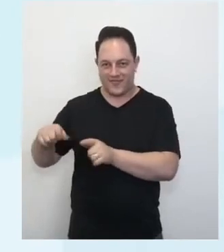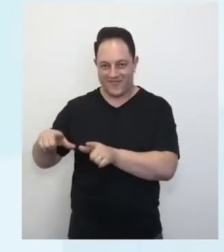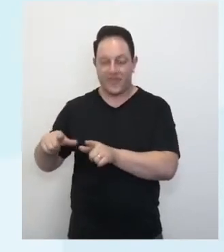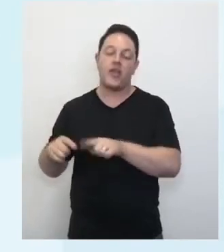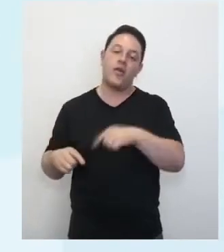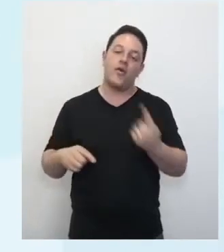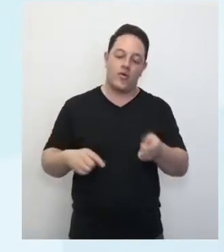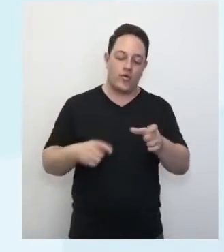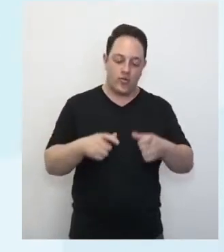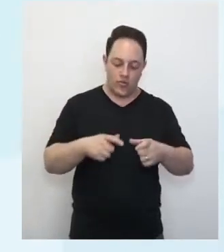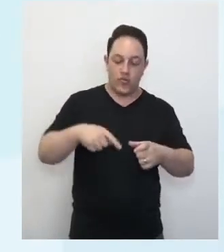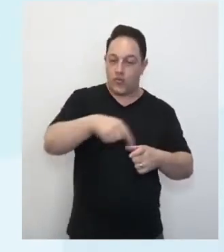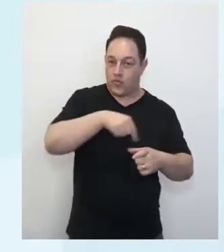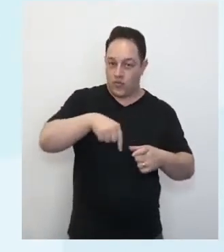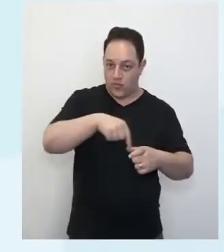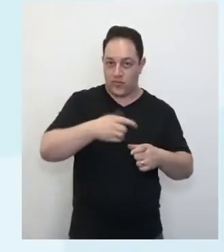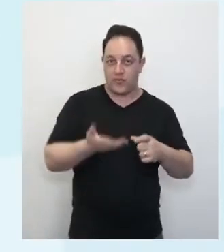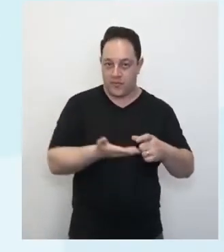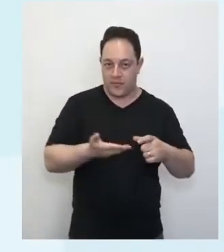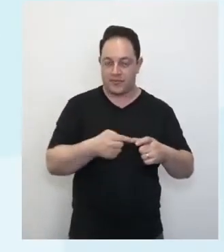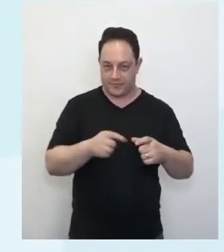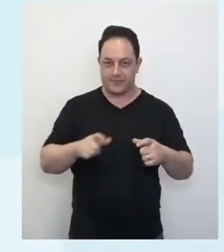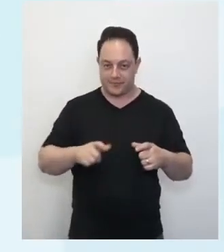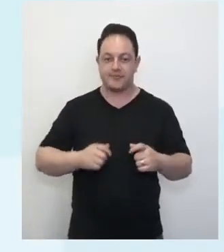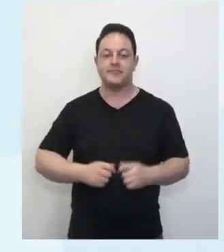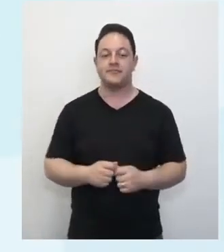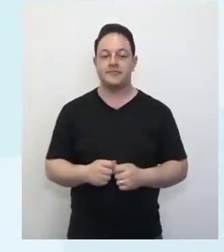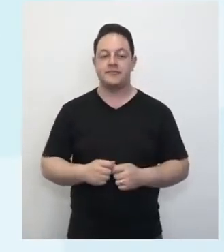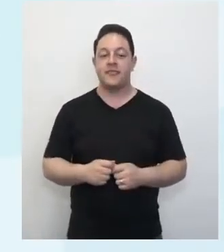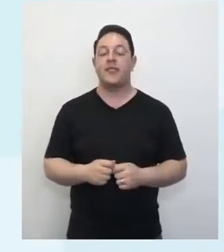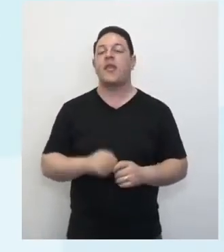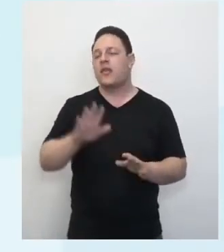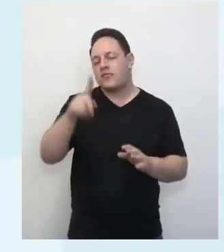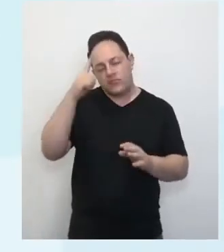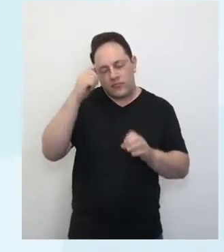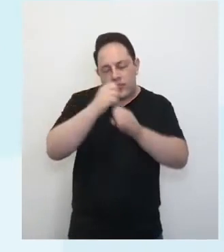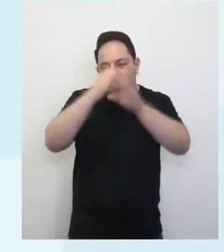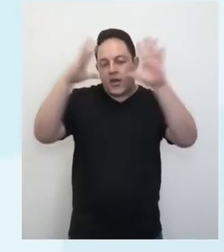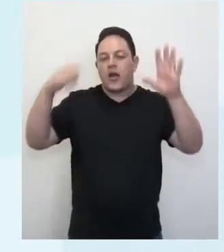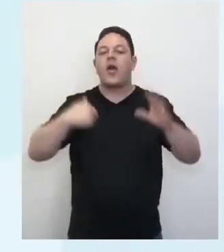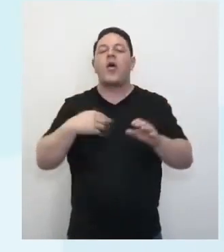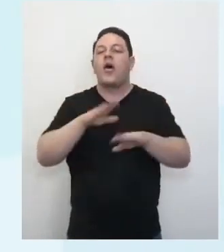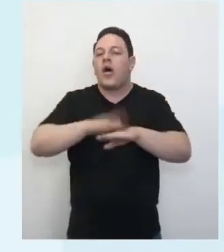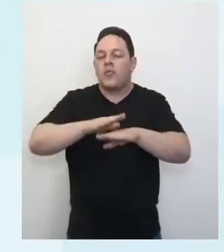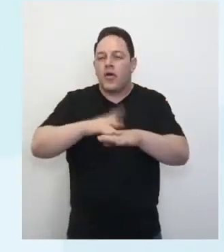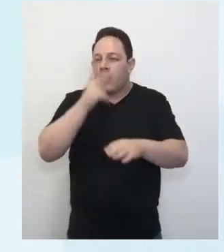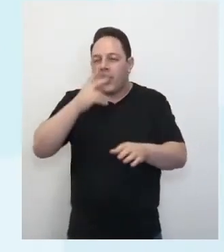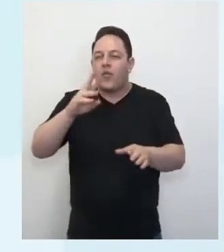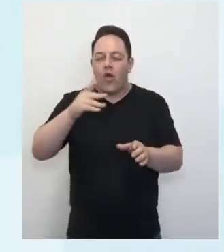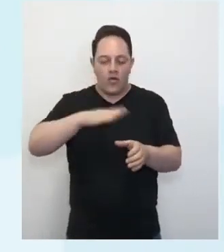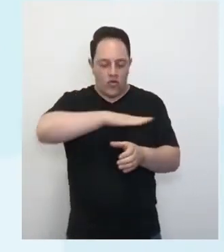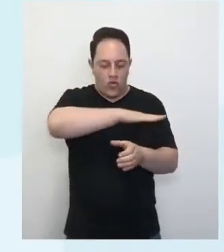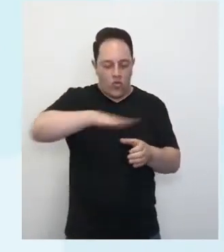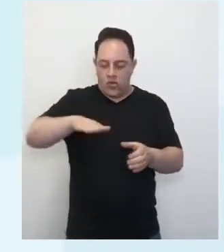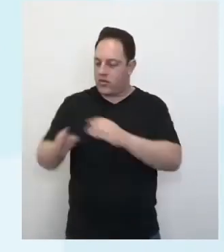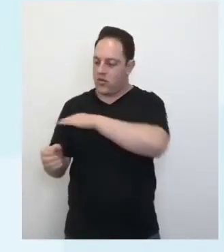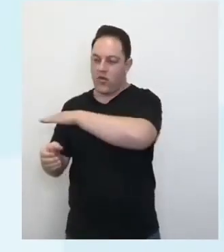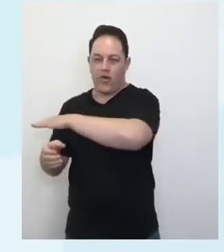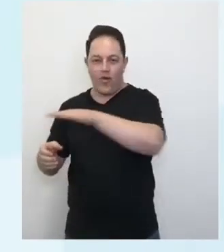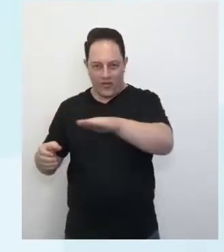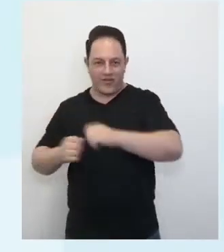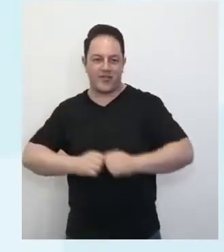base do Cone imagina aqui eu faço um corte então eu vou ter